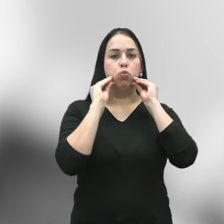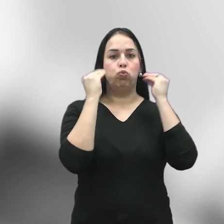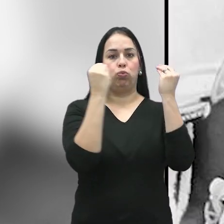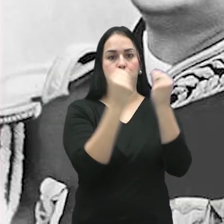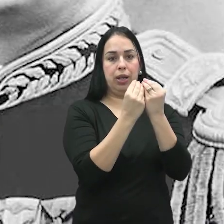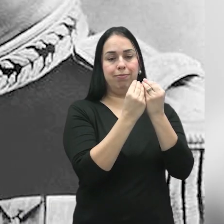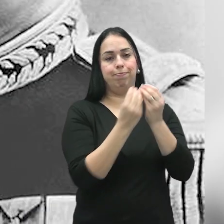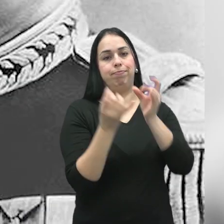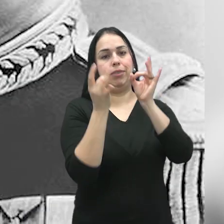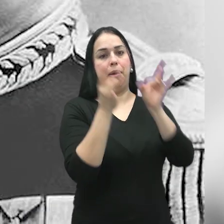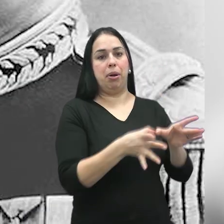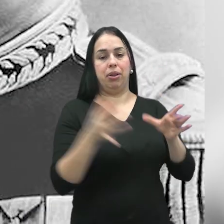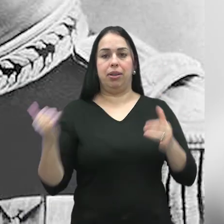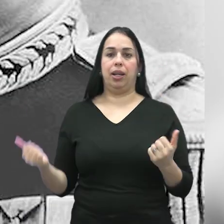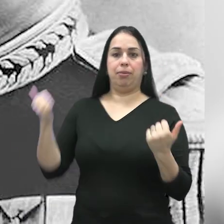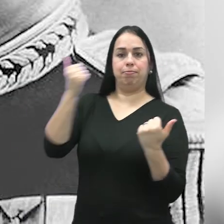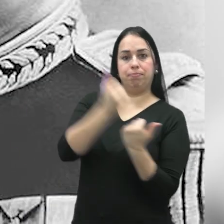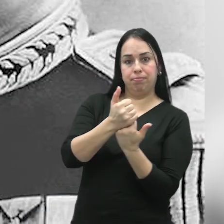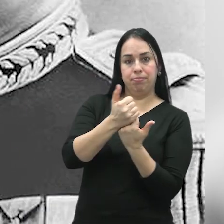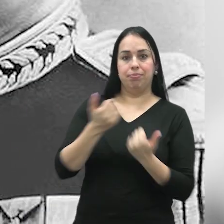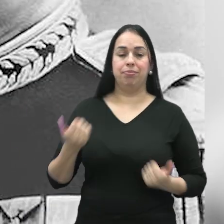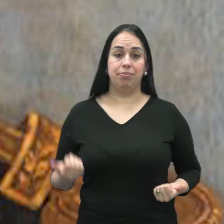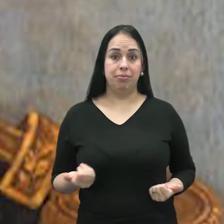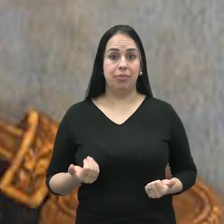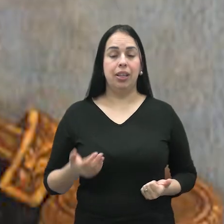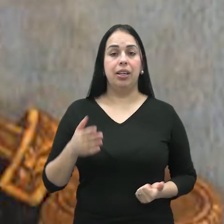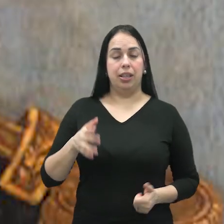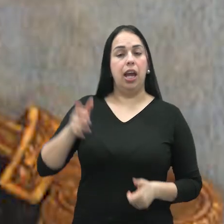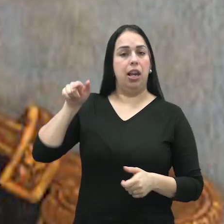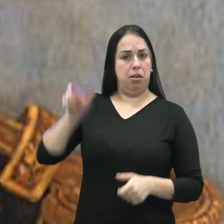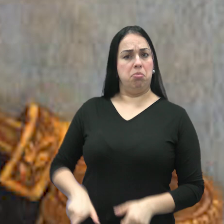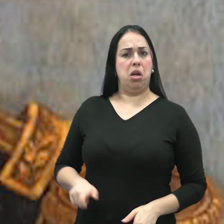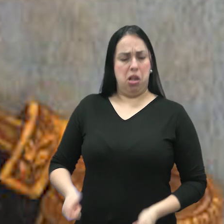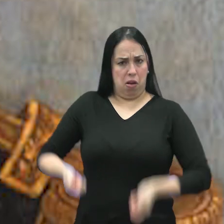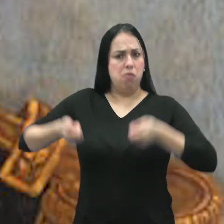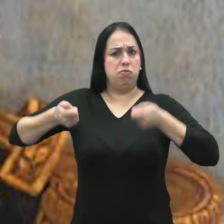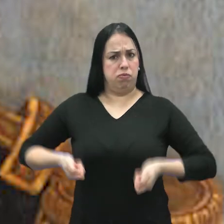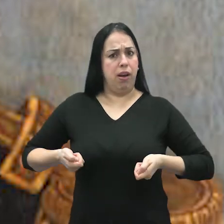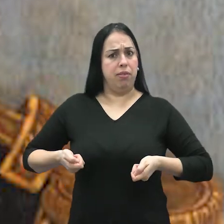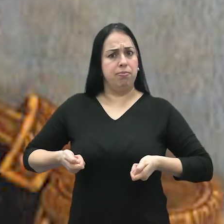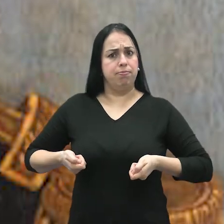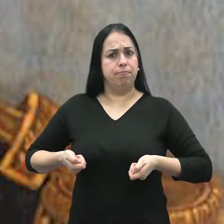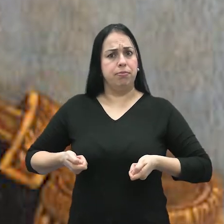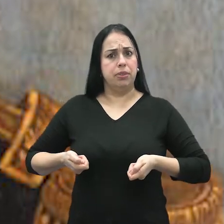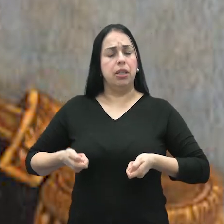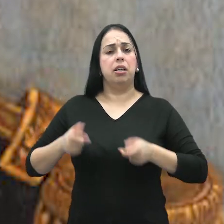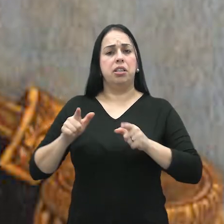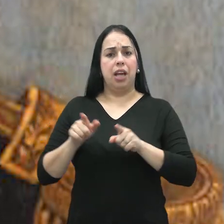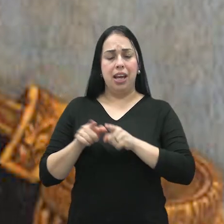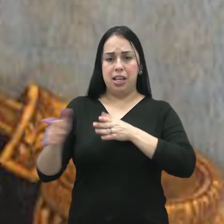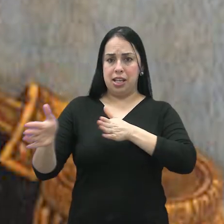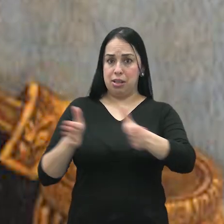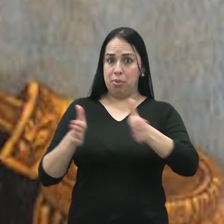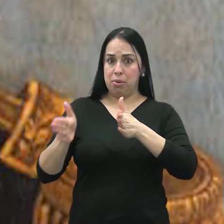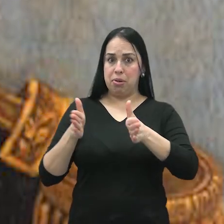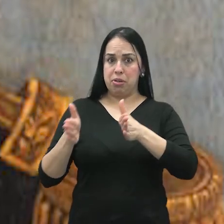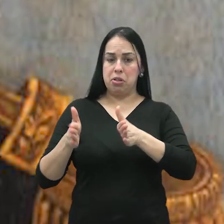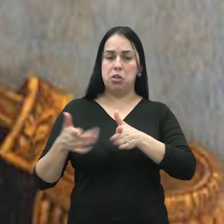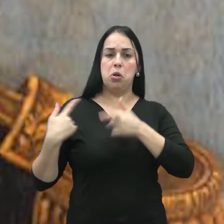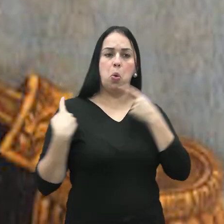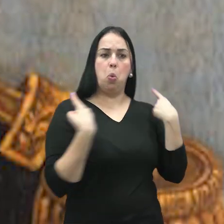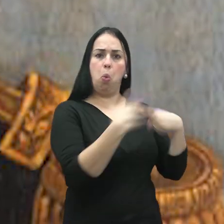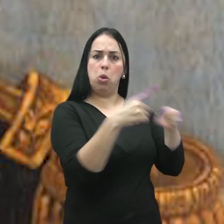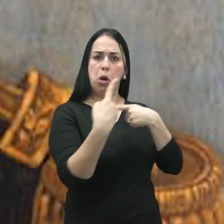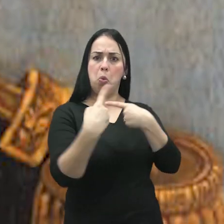da Fonseca, Floriano assumiu a presidência. Conhecido como Marechal de Ferro, Floriano teve a gestão marcada pela repressão